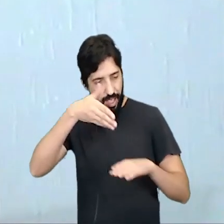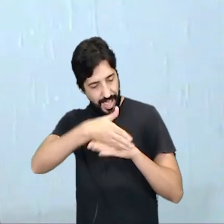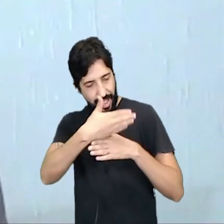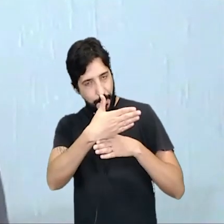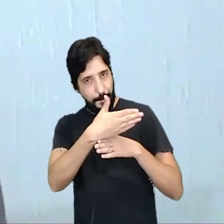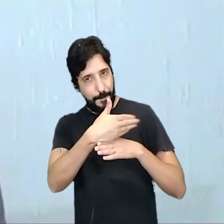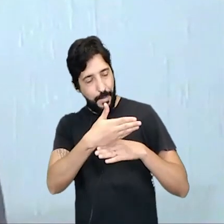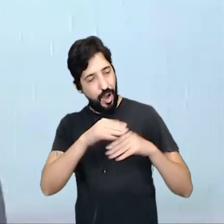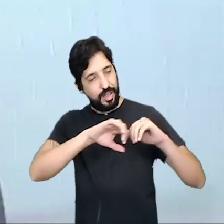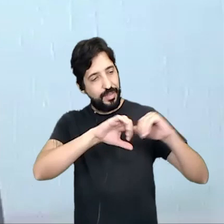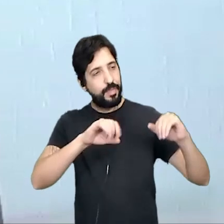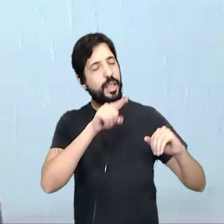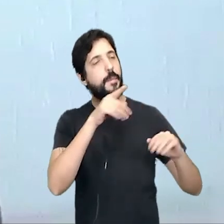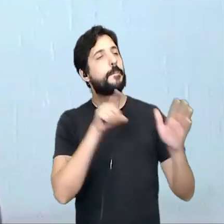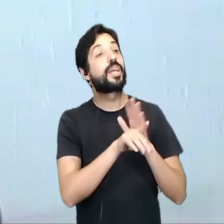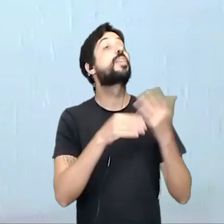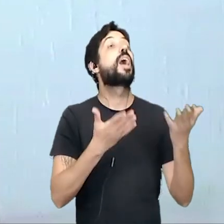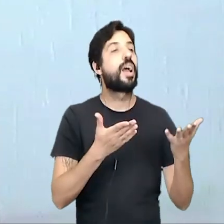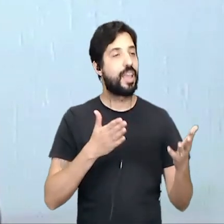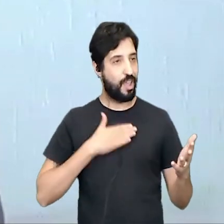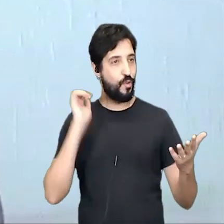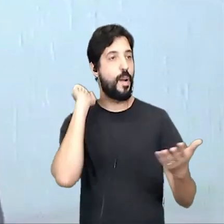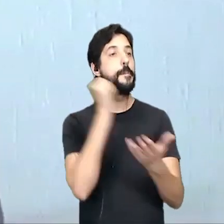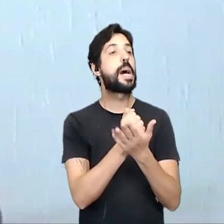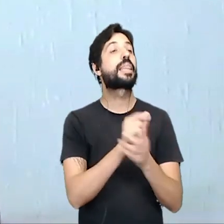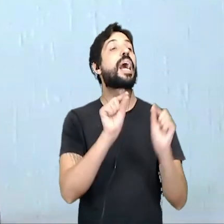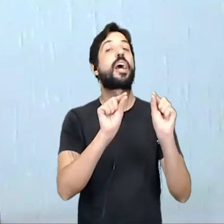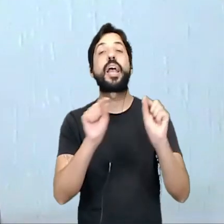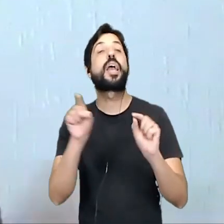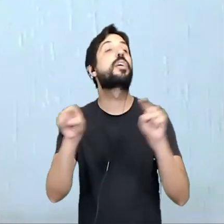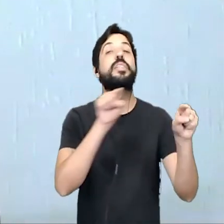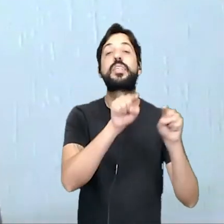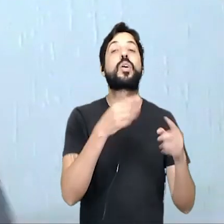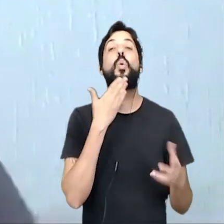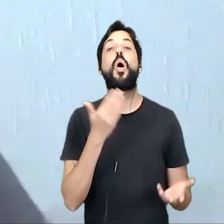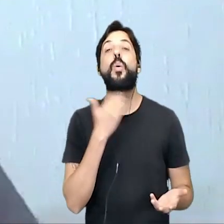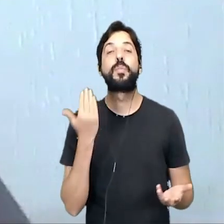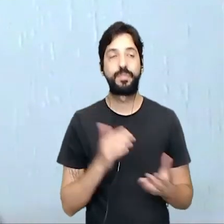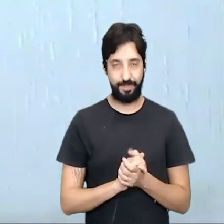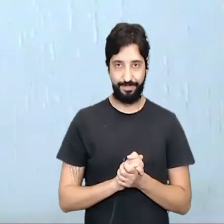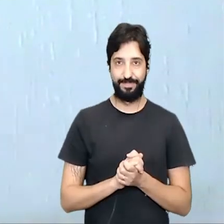humana, ele chega na portaria do clube e pergunta: e aí? Quem é que eu mato?